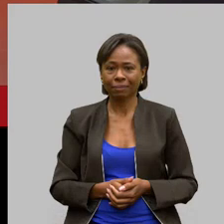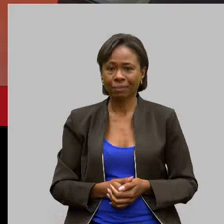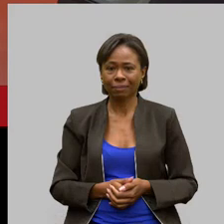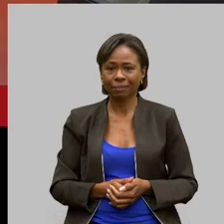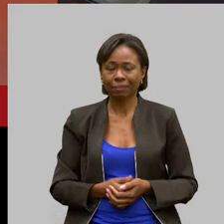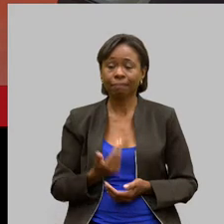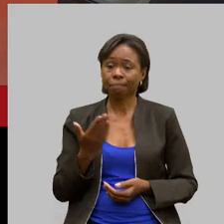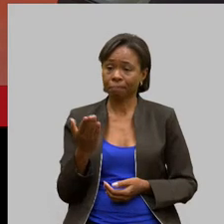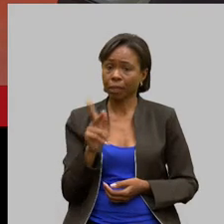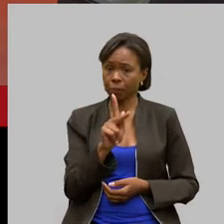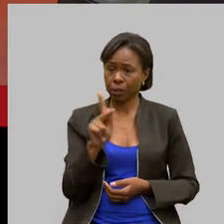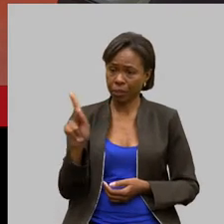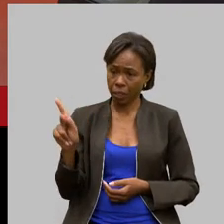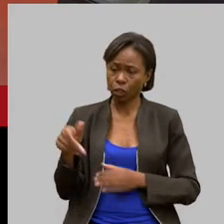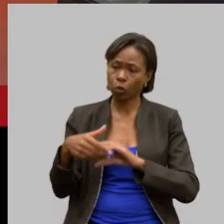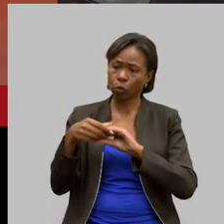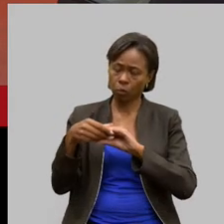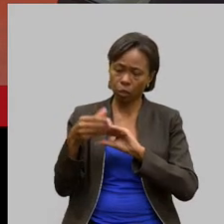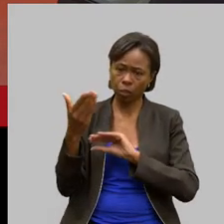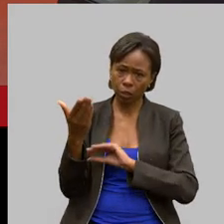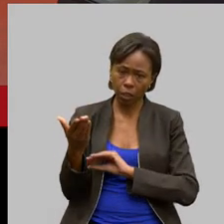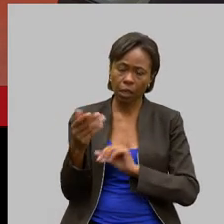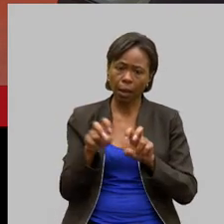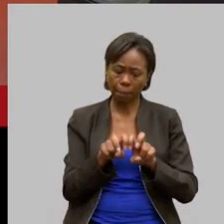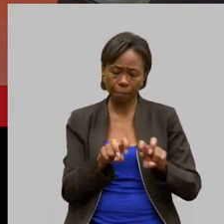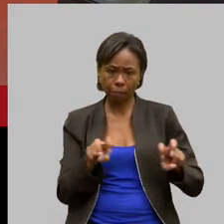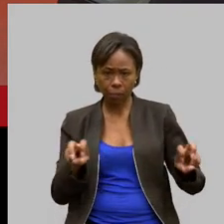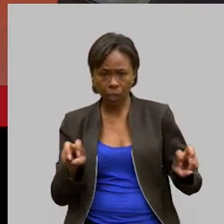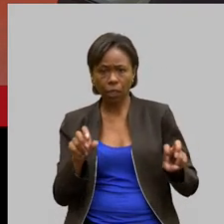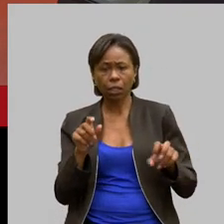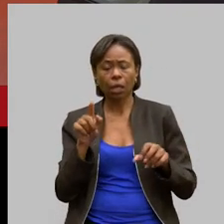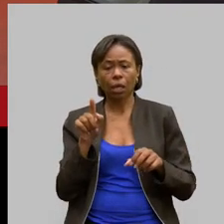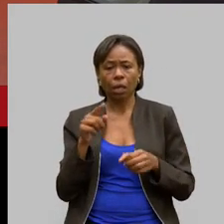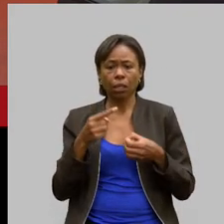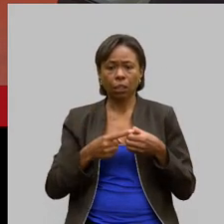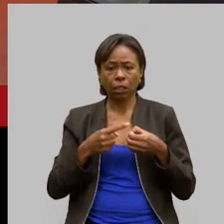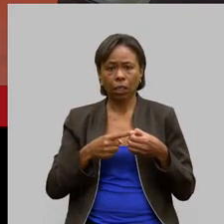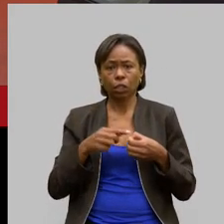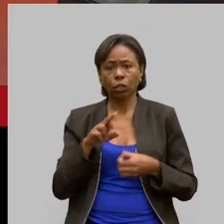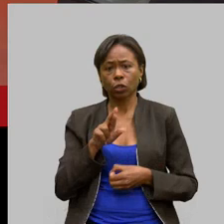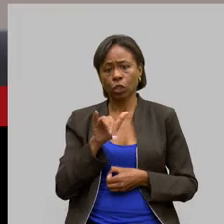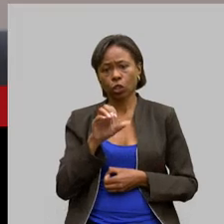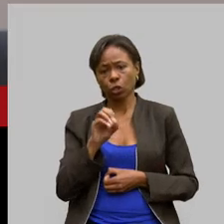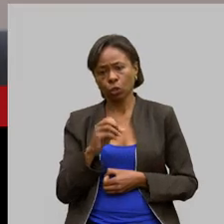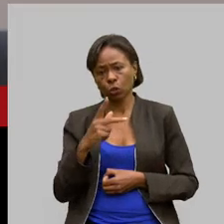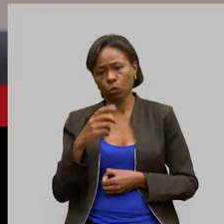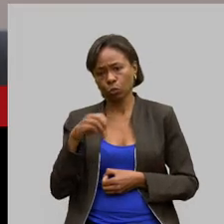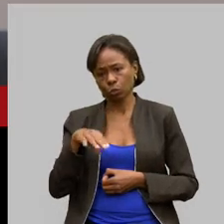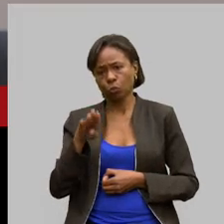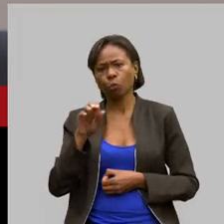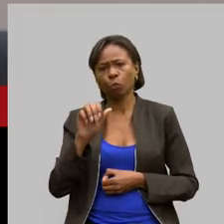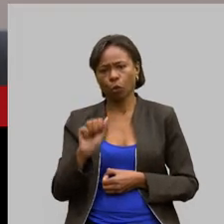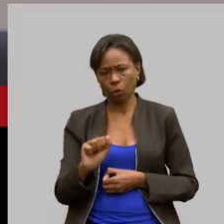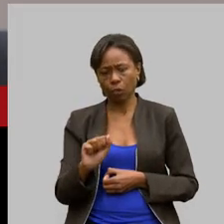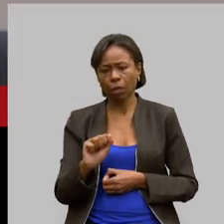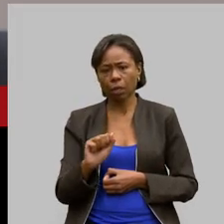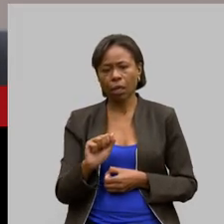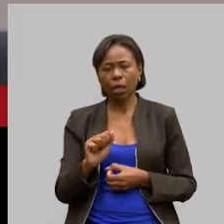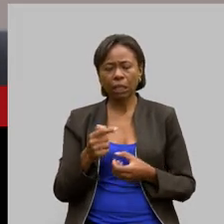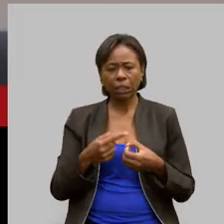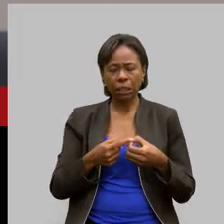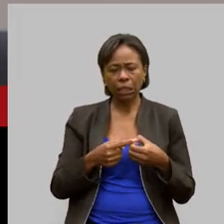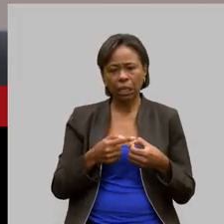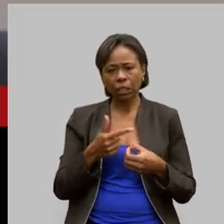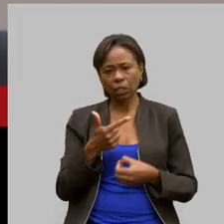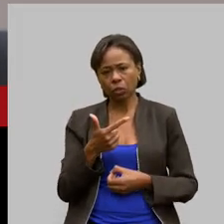população a população ri pombense que nesse momento eh está nos acompanhando uma cidade que fica 200